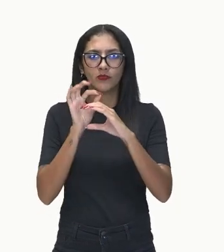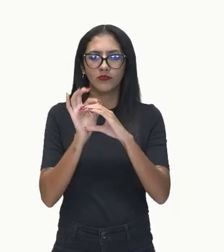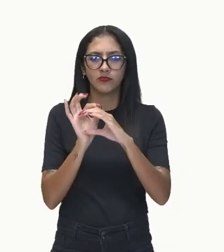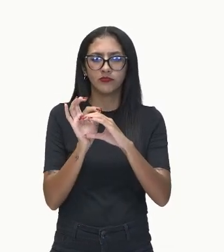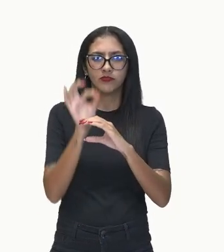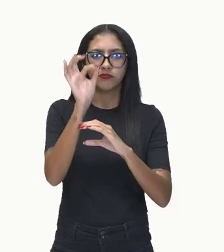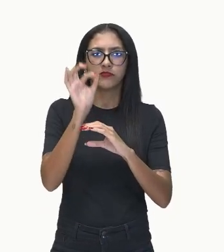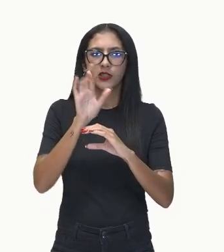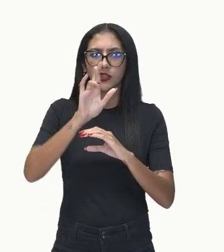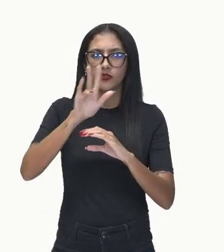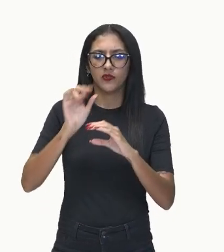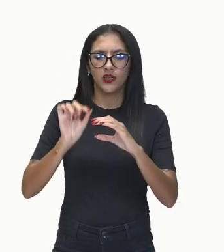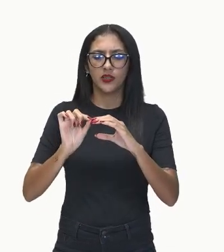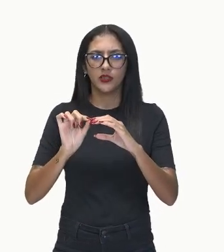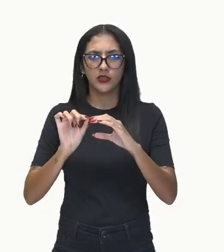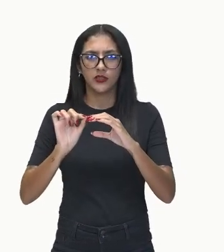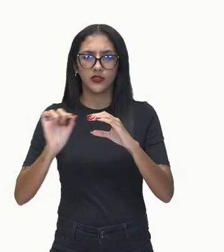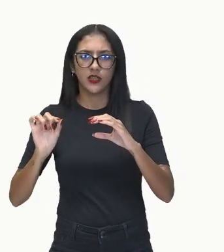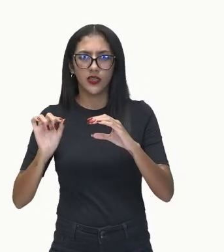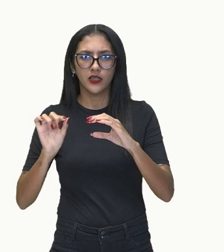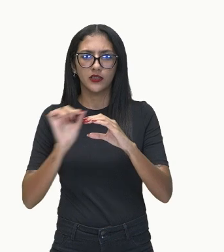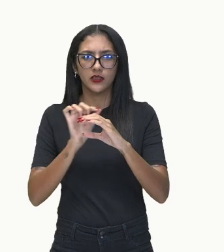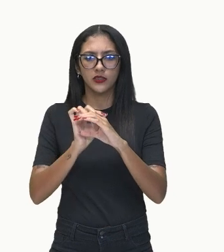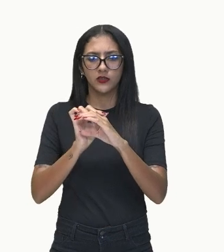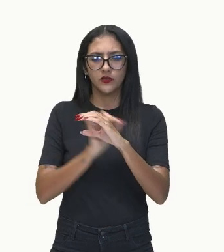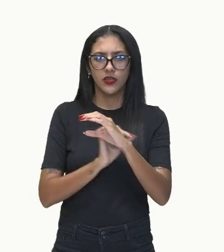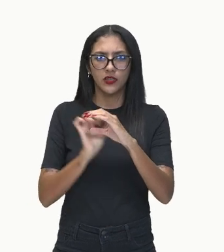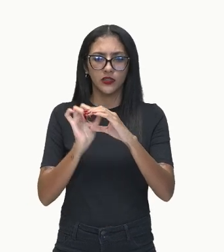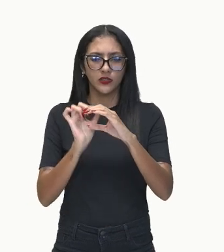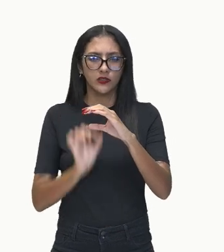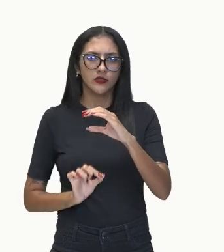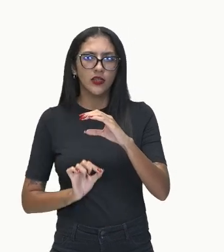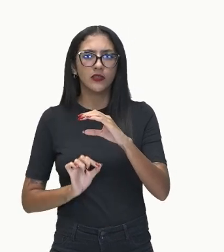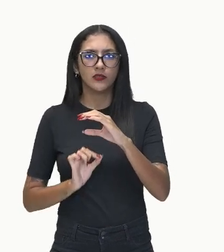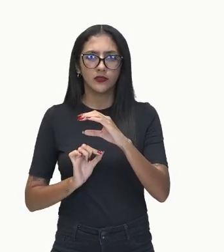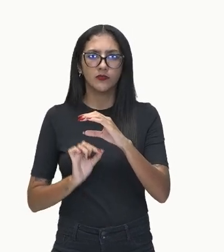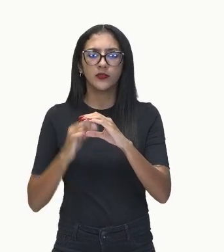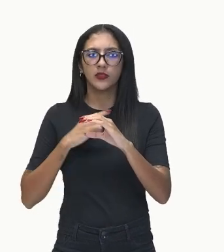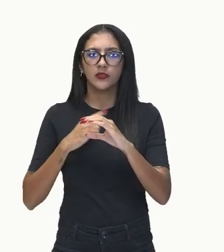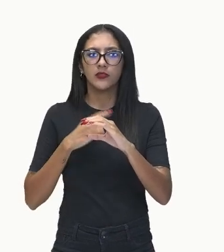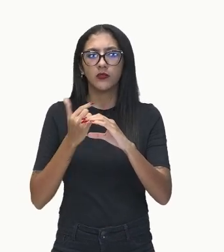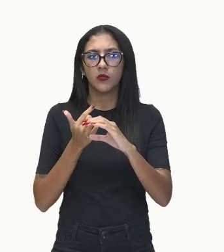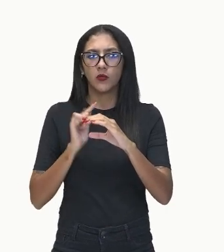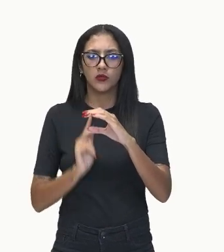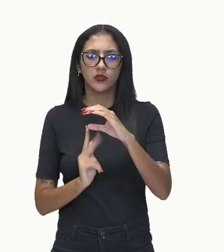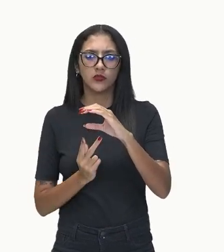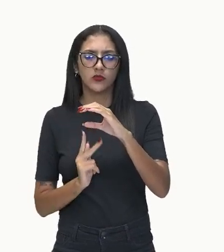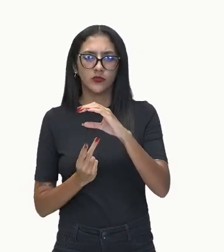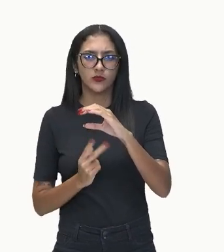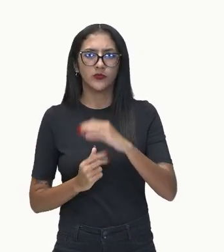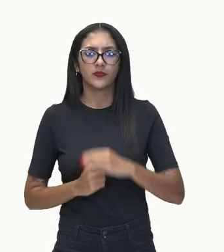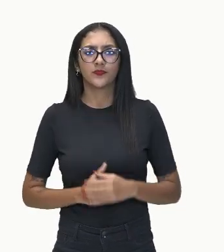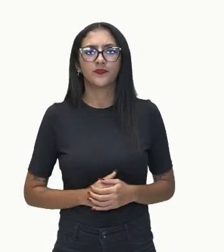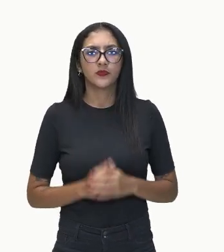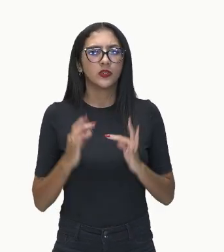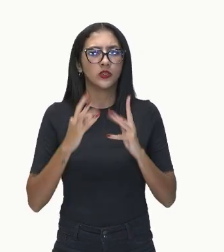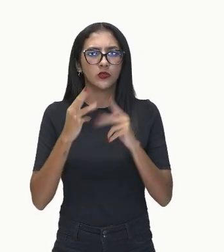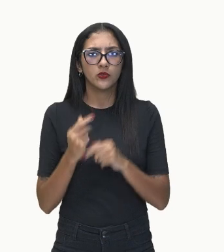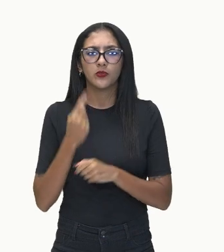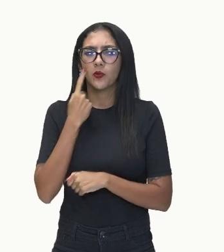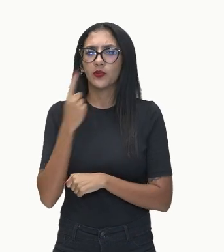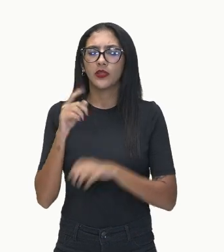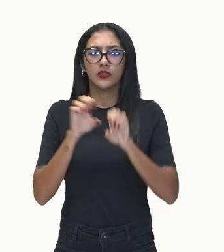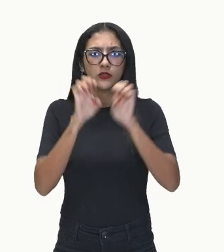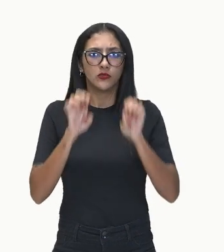é diferente desse, que é diferente desse, e aqui tem um hidrogênio. De todo esse composto, a gente tem